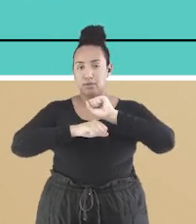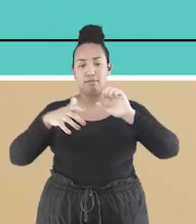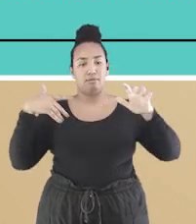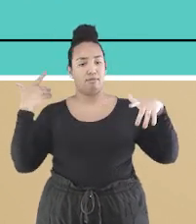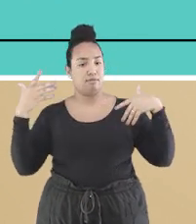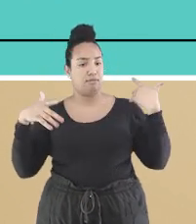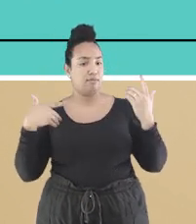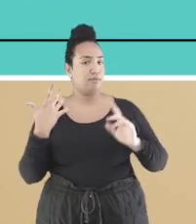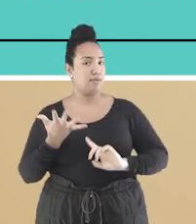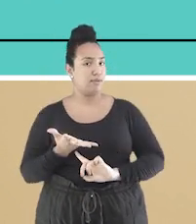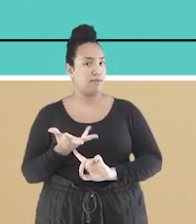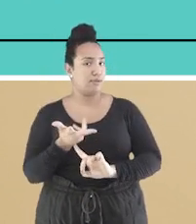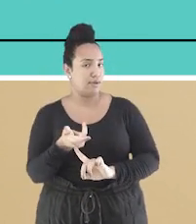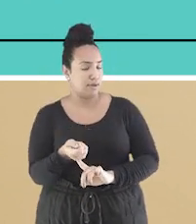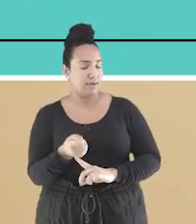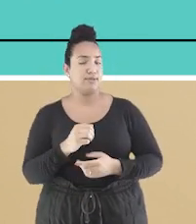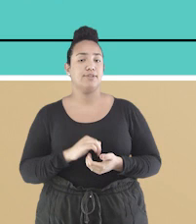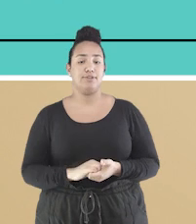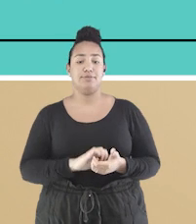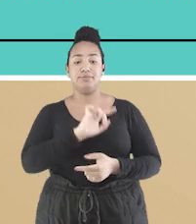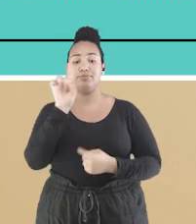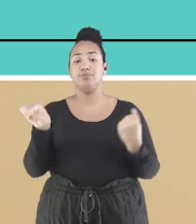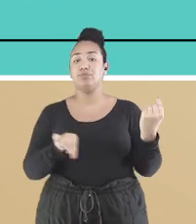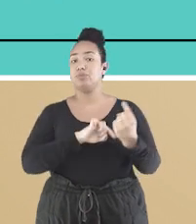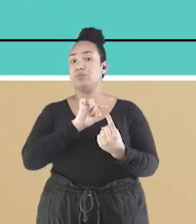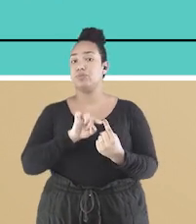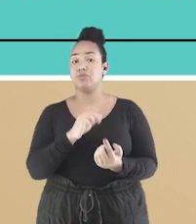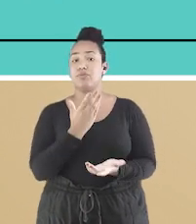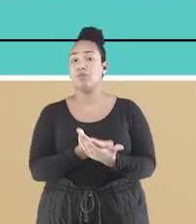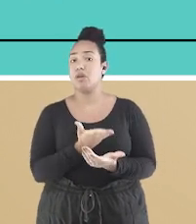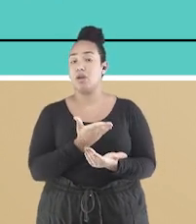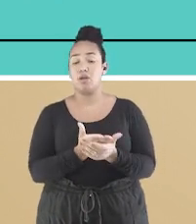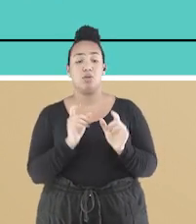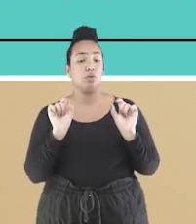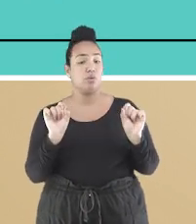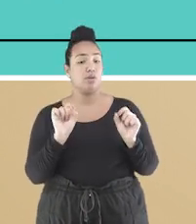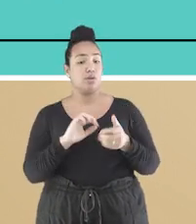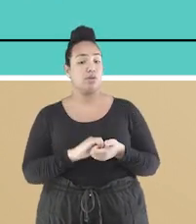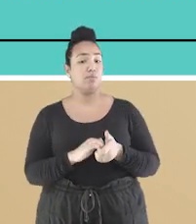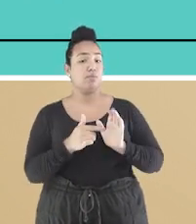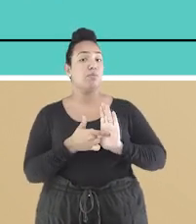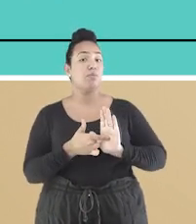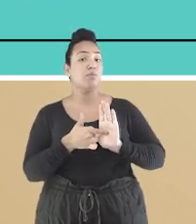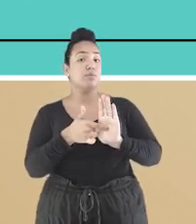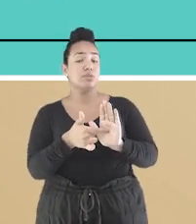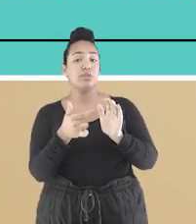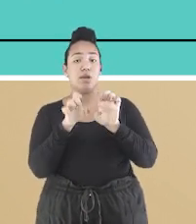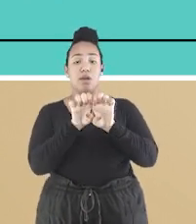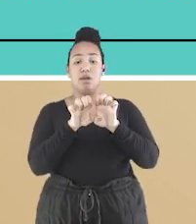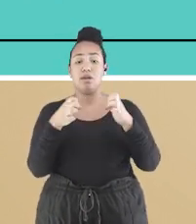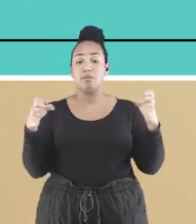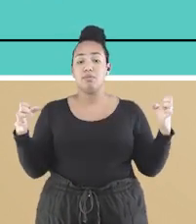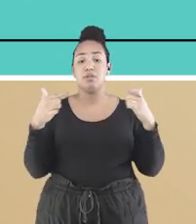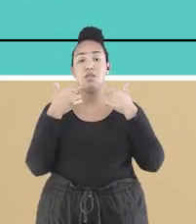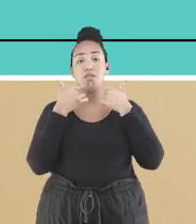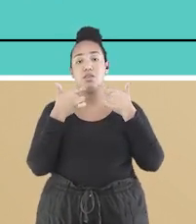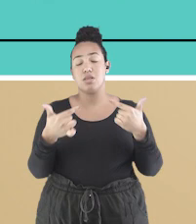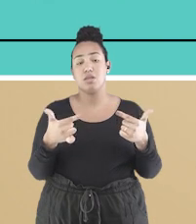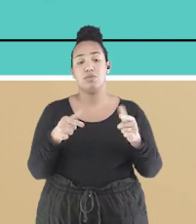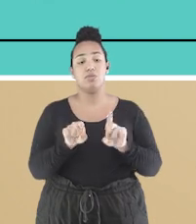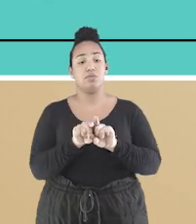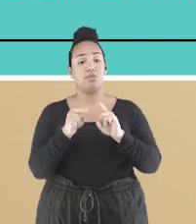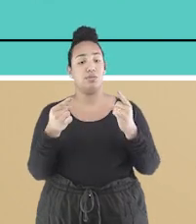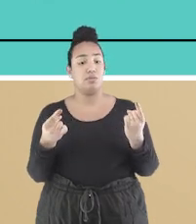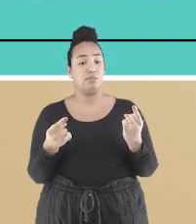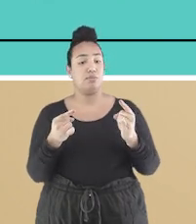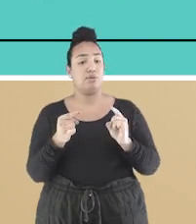arte. O objetivo específico é trabalhar, por meio das expressões idiomáticas e figuras de linguagem, os